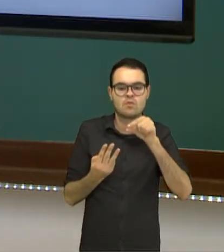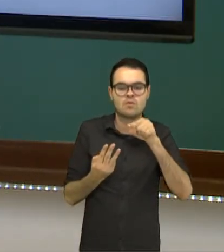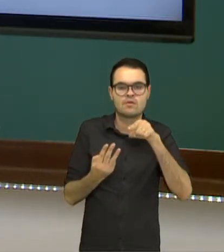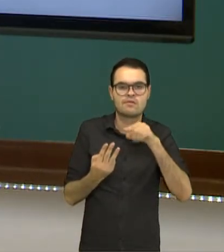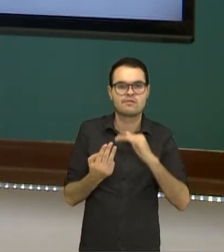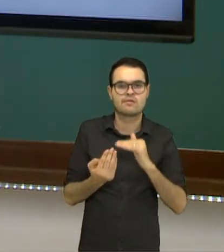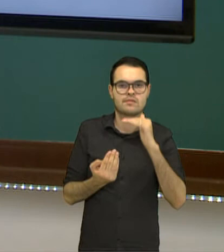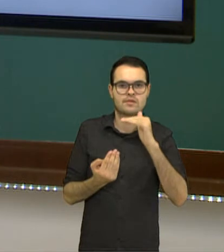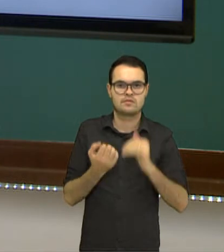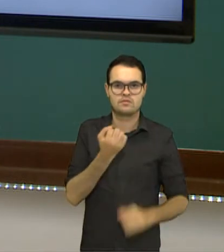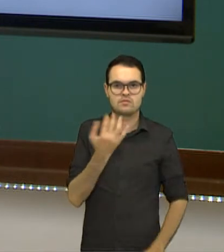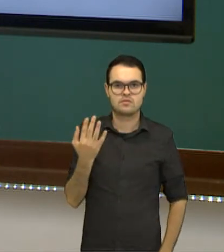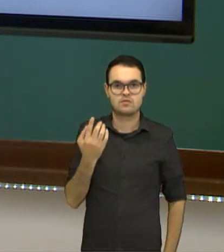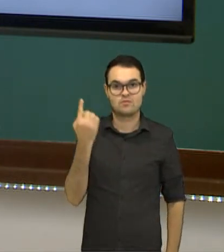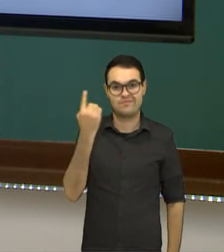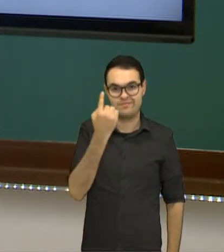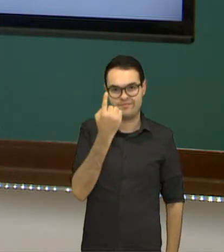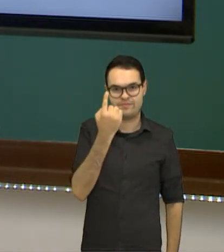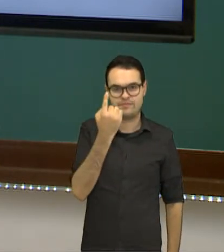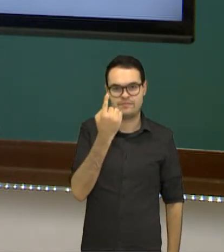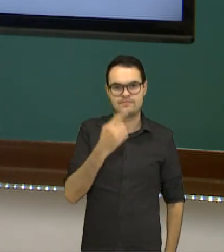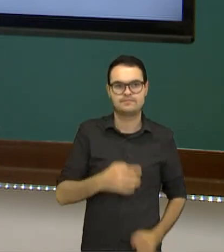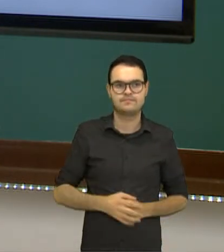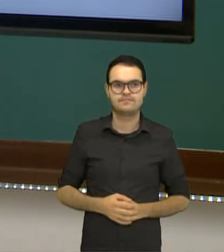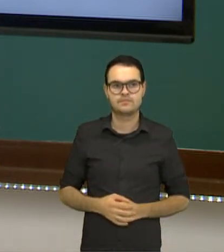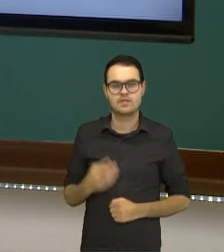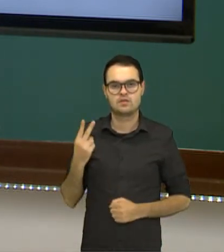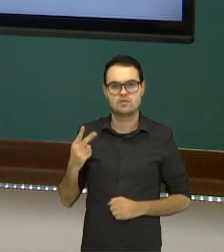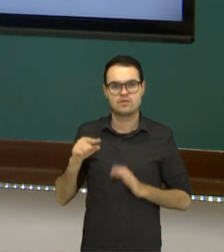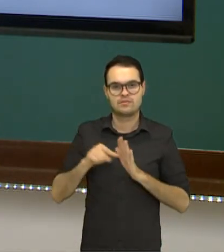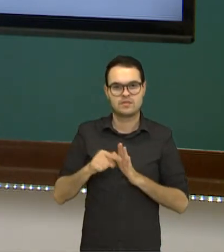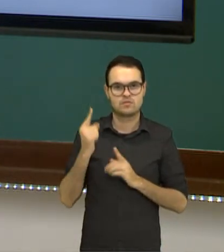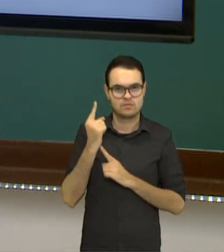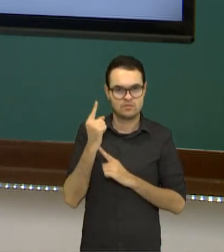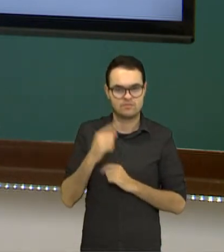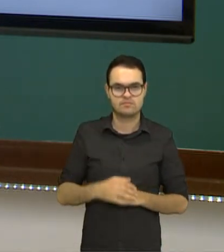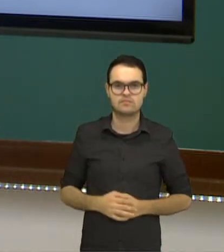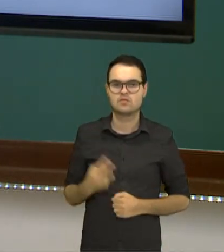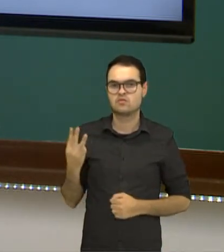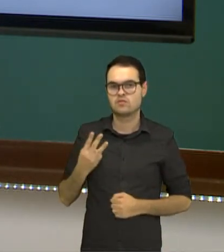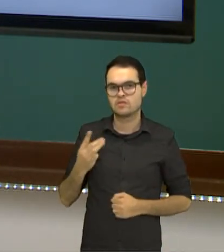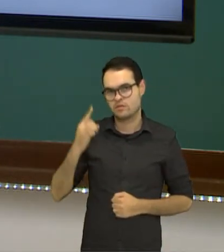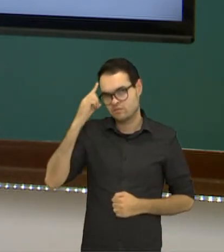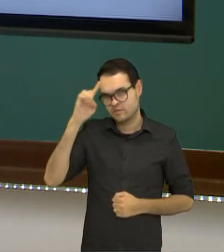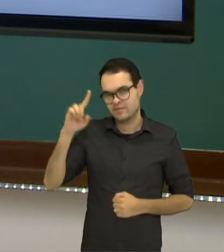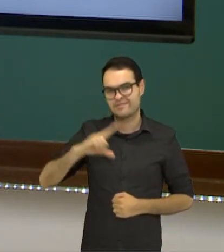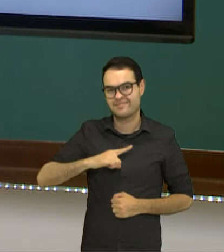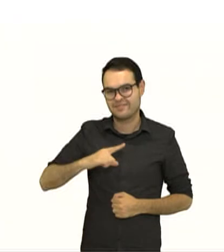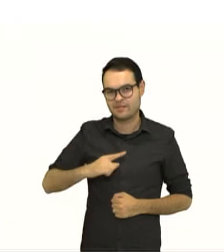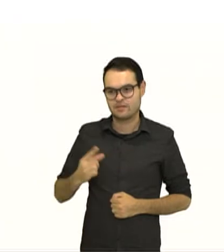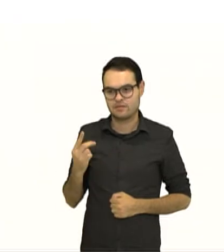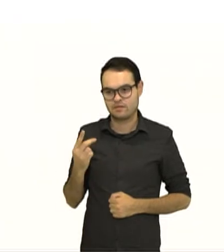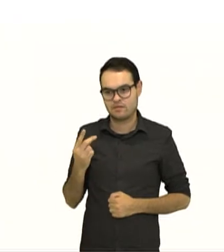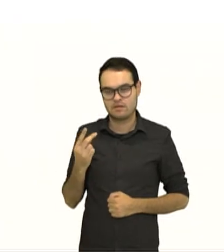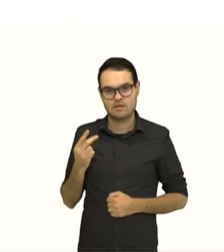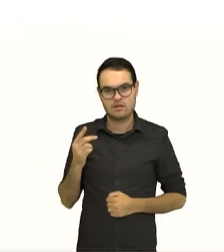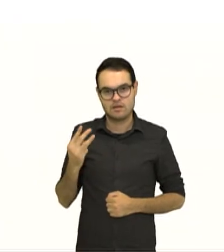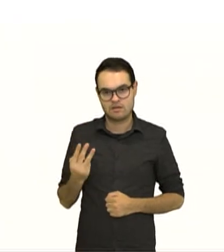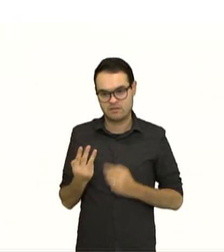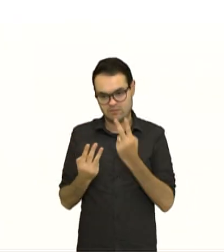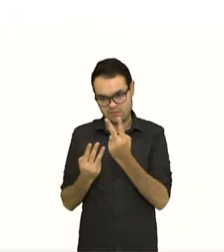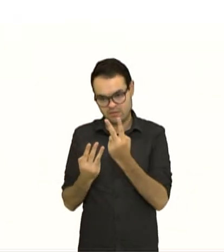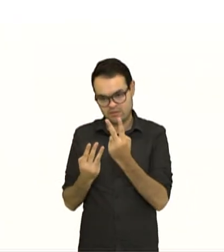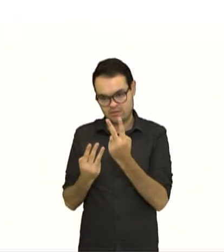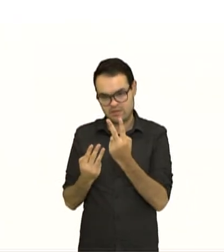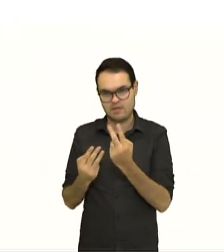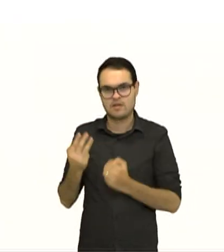dia, o expoente é 1. Então, é como se eu fizesse 2 menos 1. No terceiro dia, o expoente é 2. Então, é como se eu fizesse